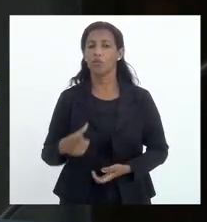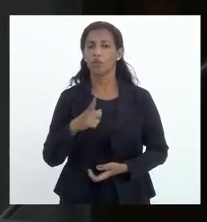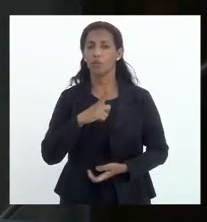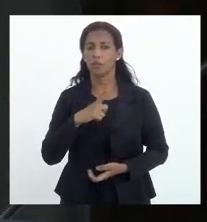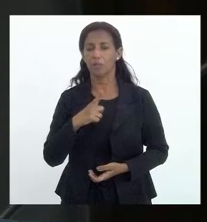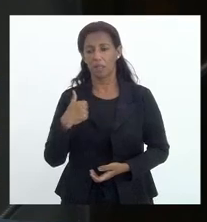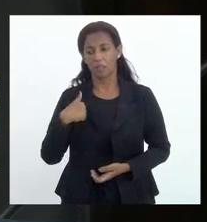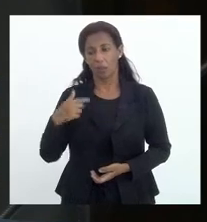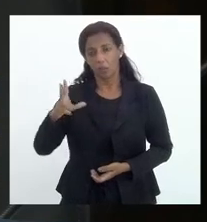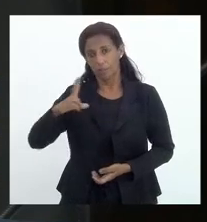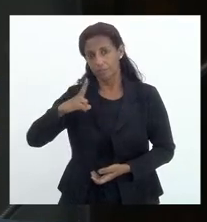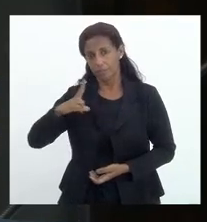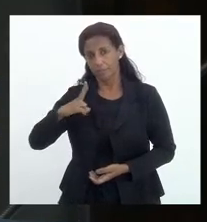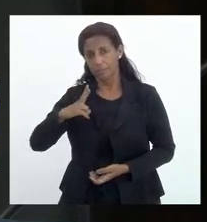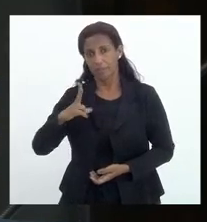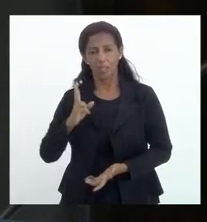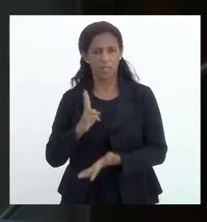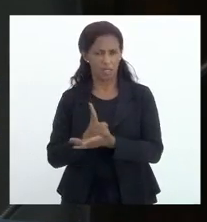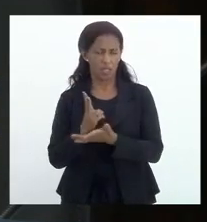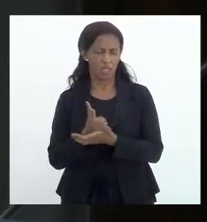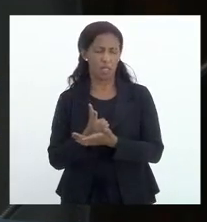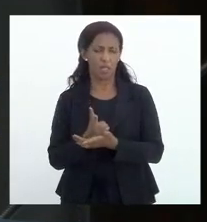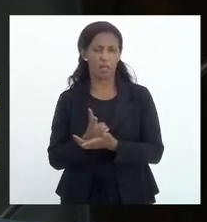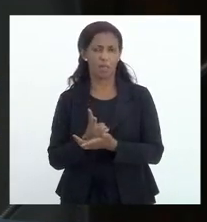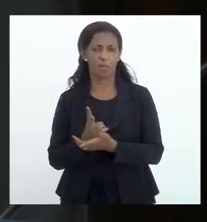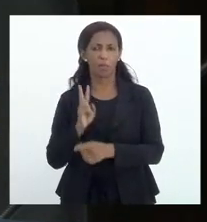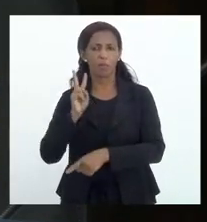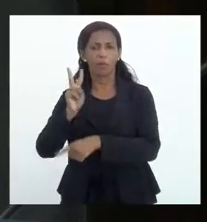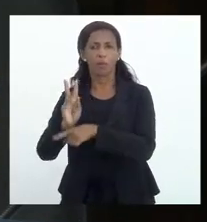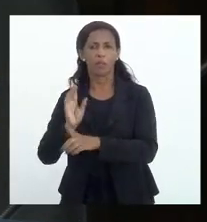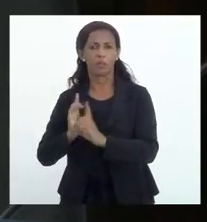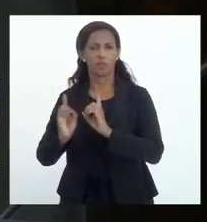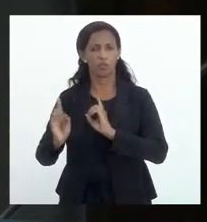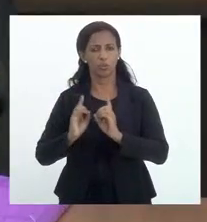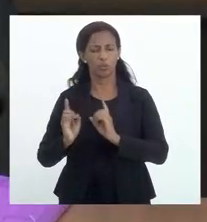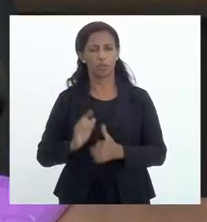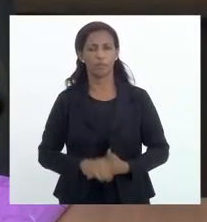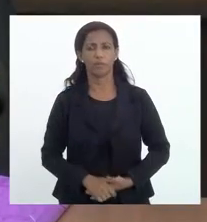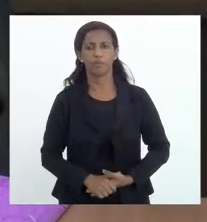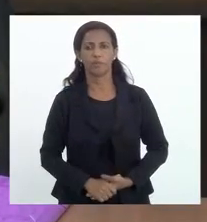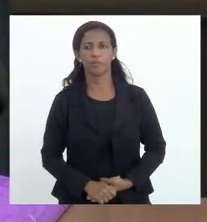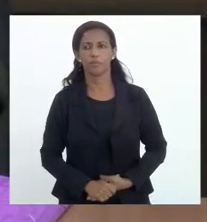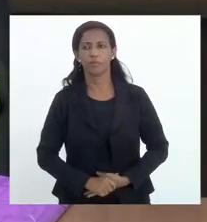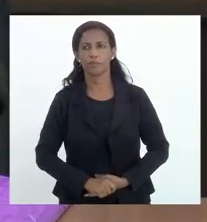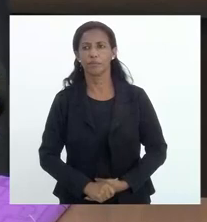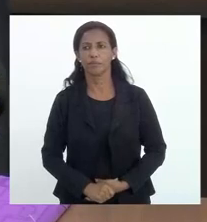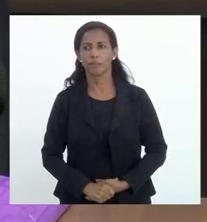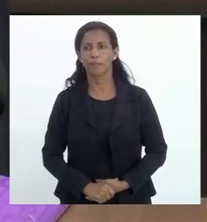eu, particularmente, também sempre defendo essa discussão e esse debate.